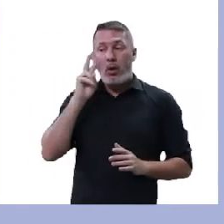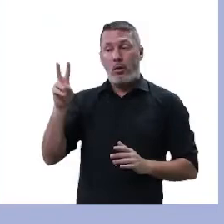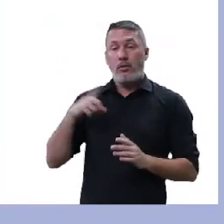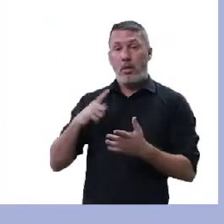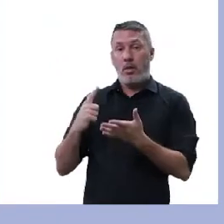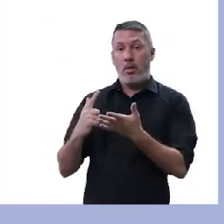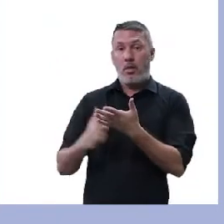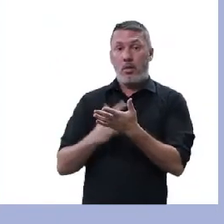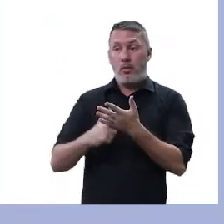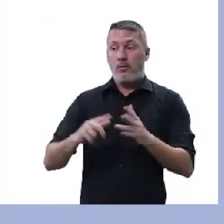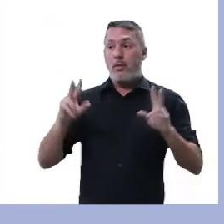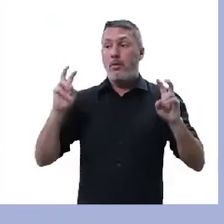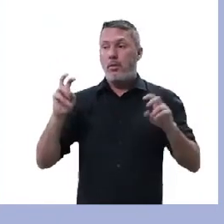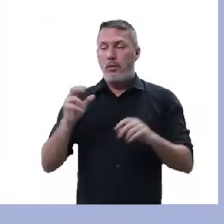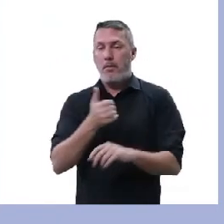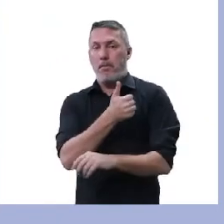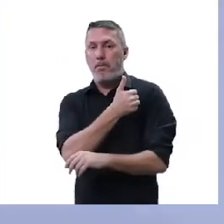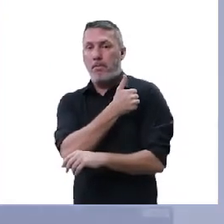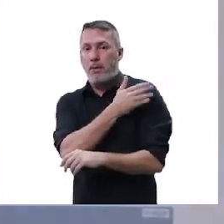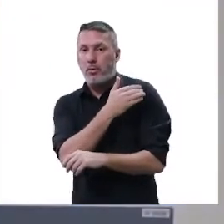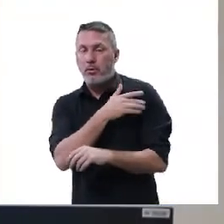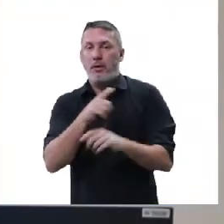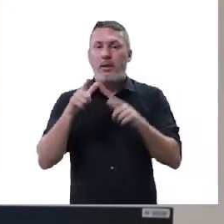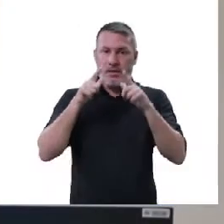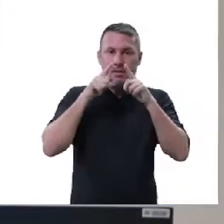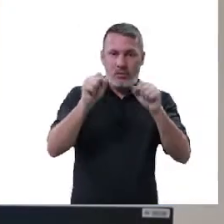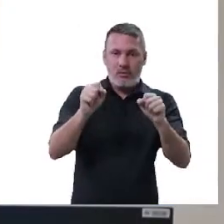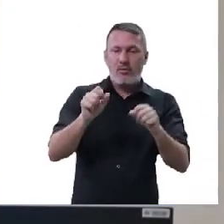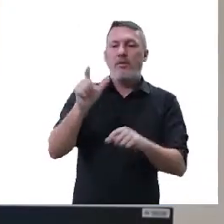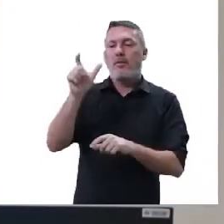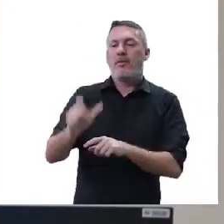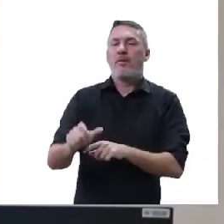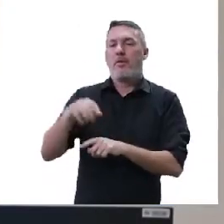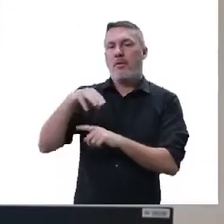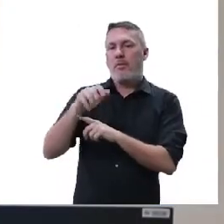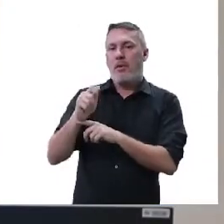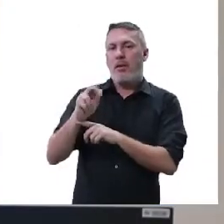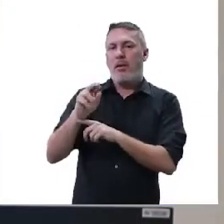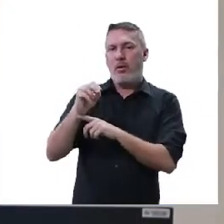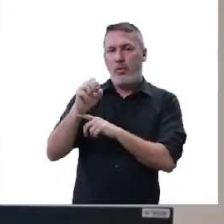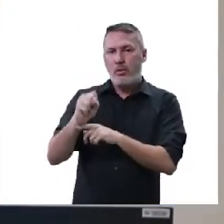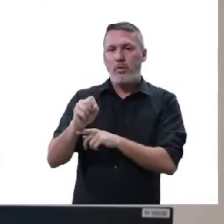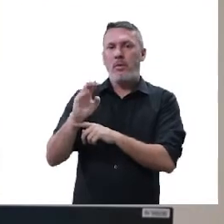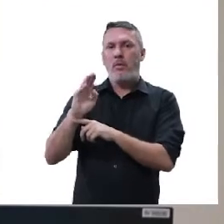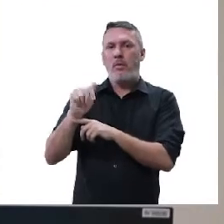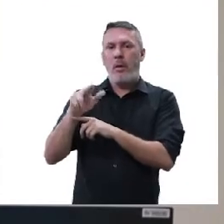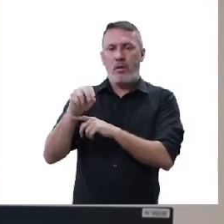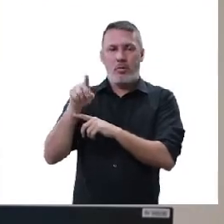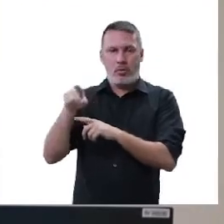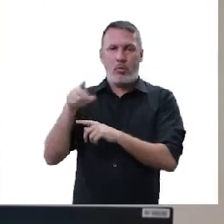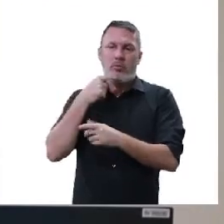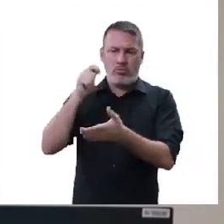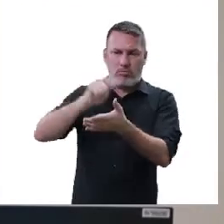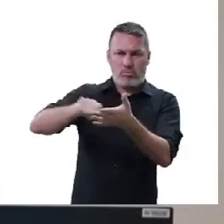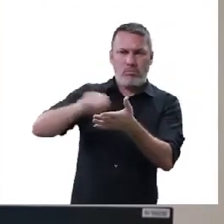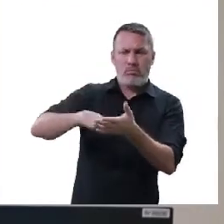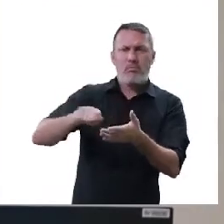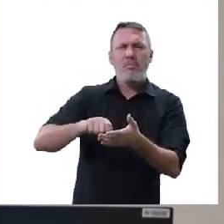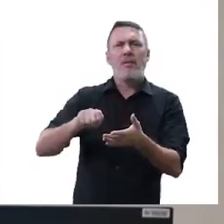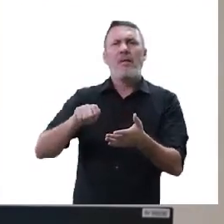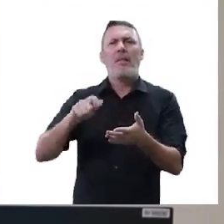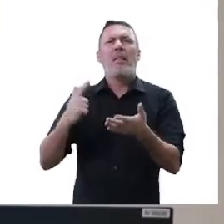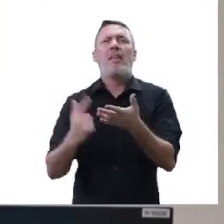livro chamado Preconceito Linguístico, do autor Marcos Bagno. O que é esse livro? Esse livro, ele